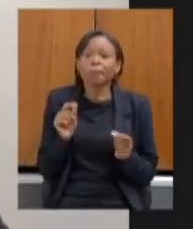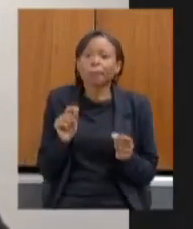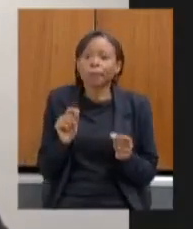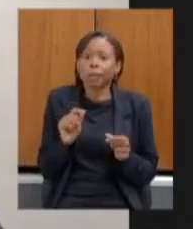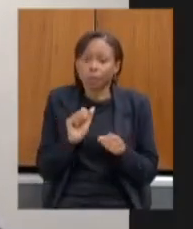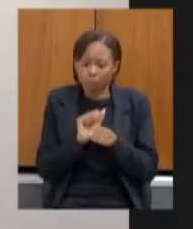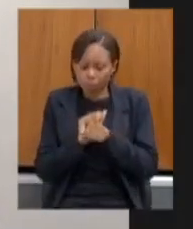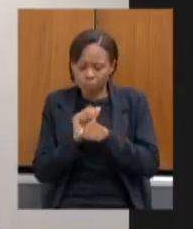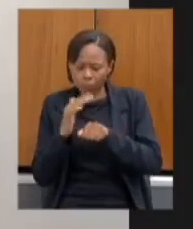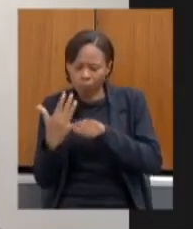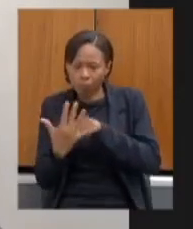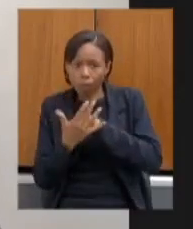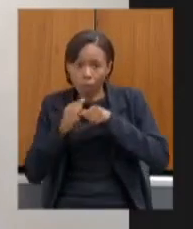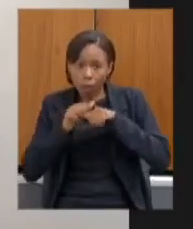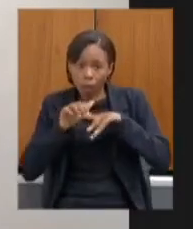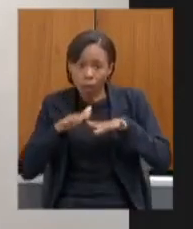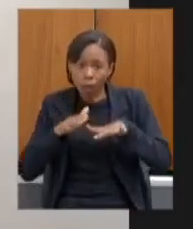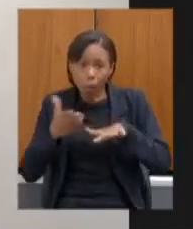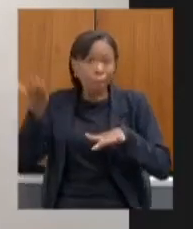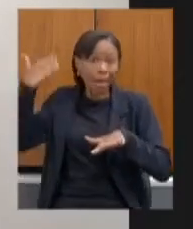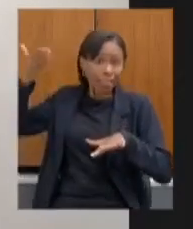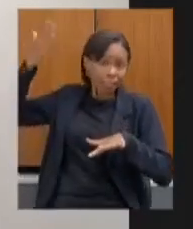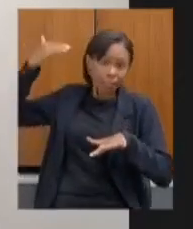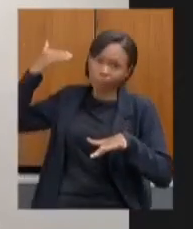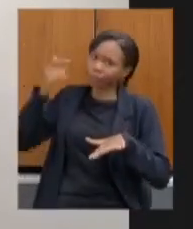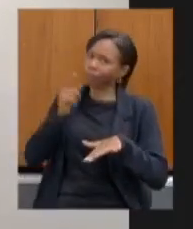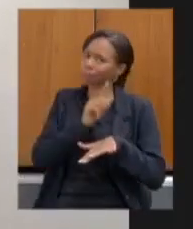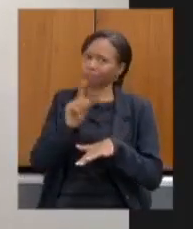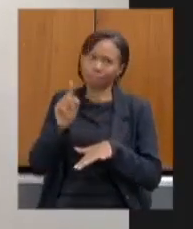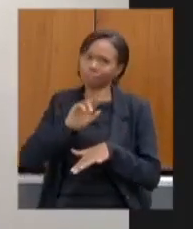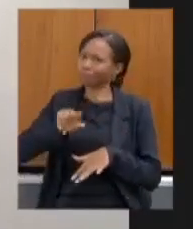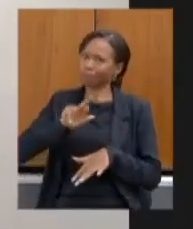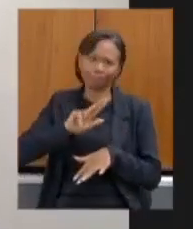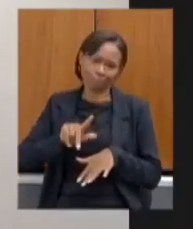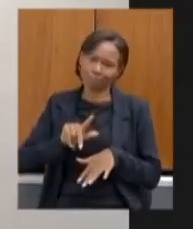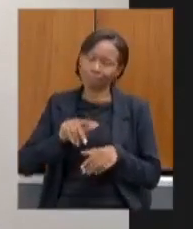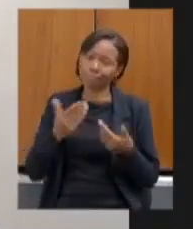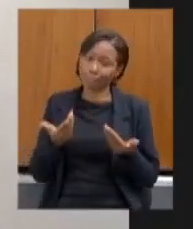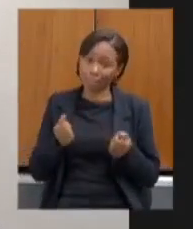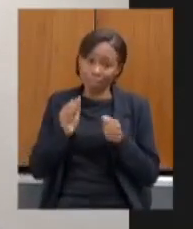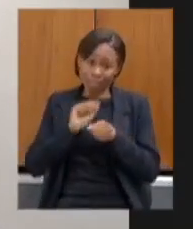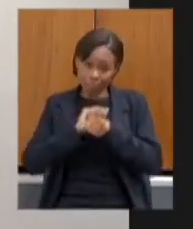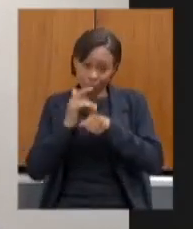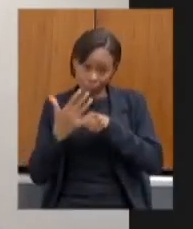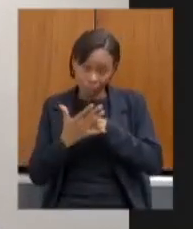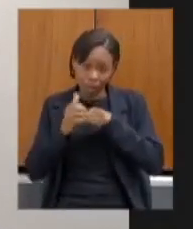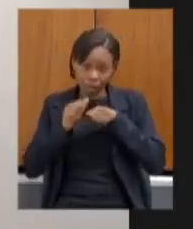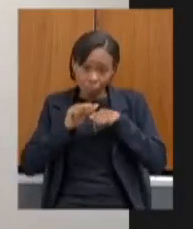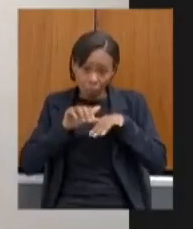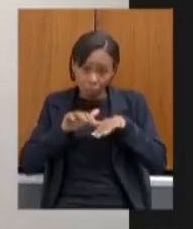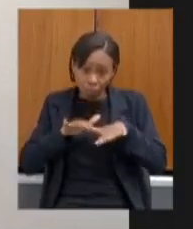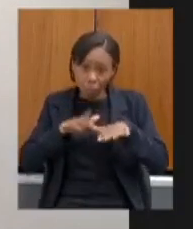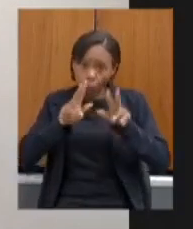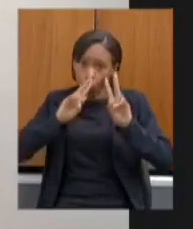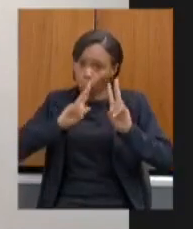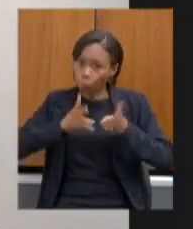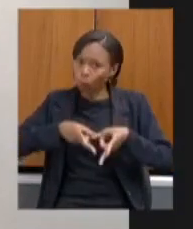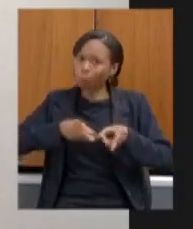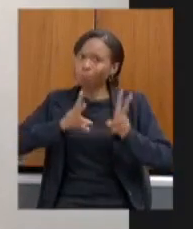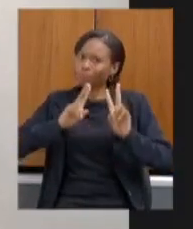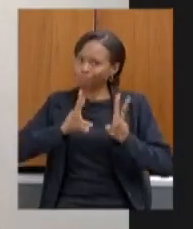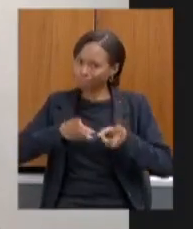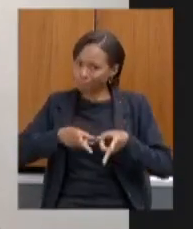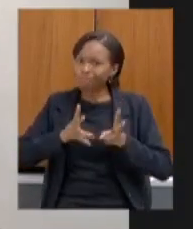não é uma coisa do passado, pelo contrário, a pandemia continua presente,